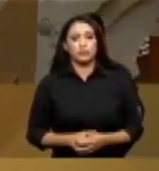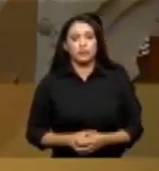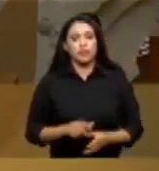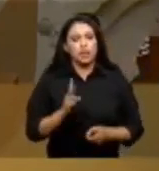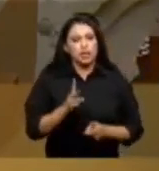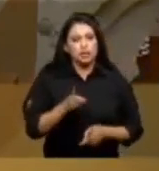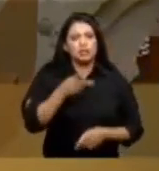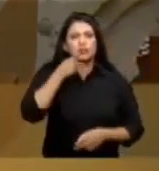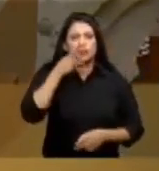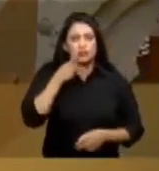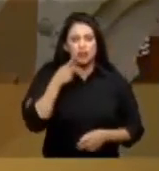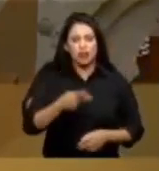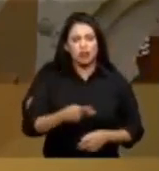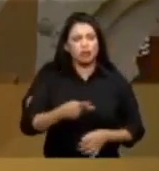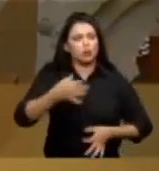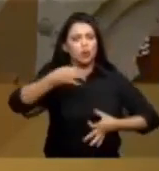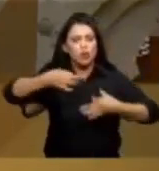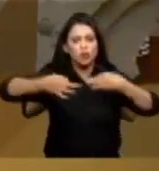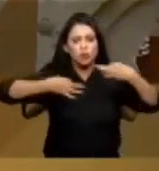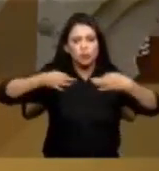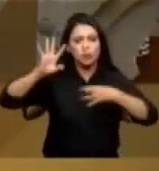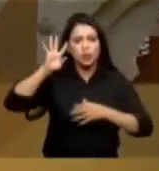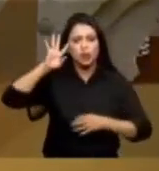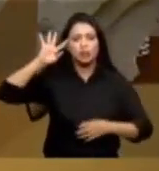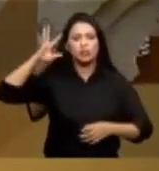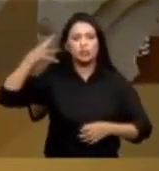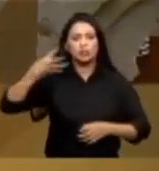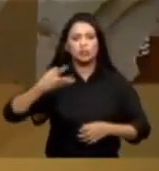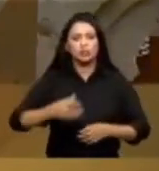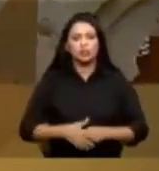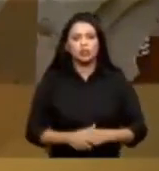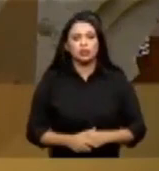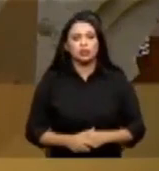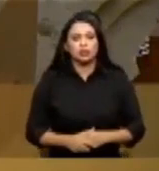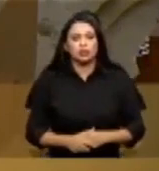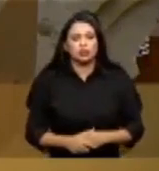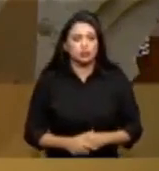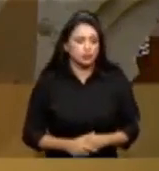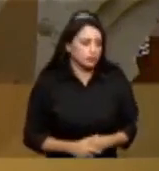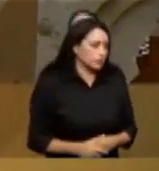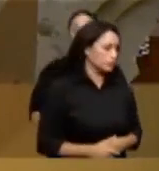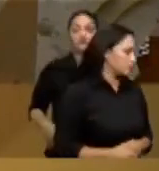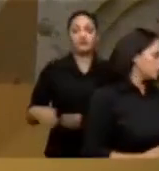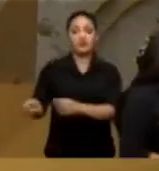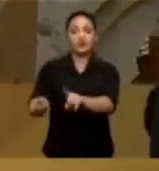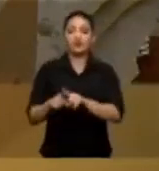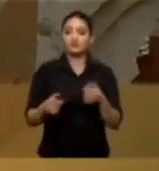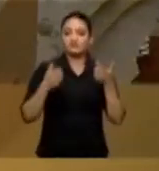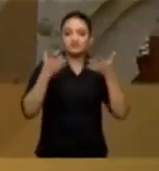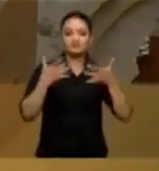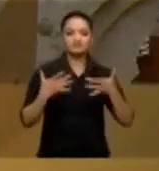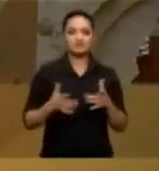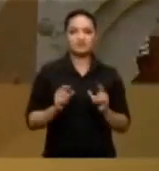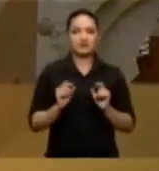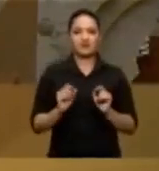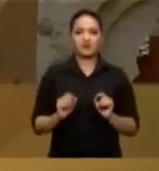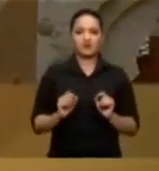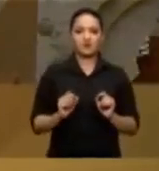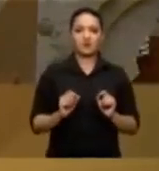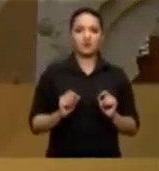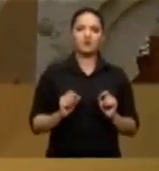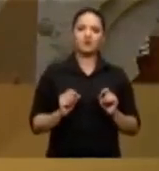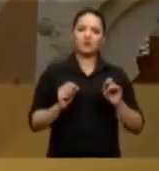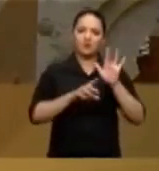deixar dúvida quanto aos seus posicionamentos e decisões, bem como a ilustrar didaticamente que o bom senso, o